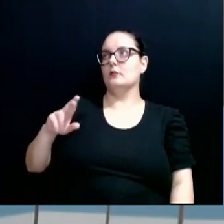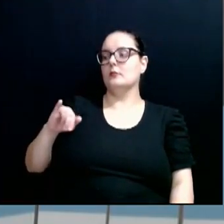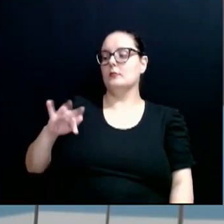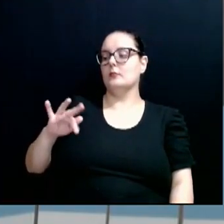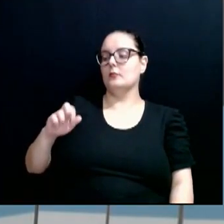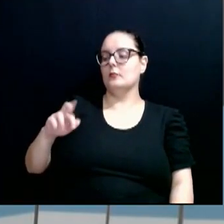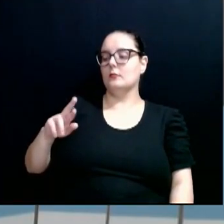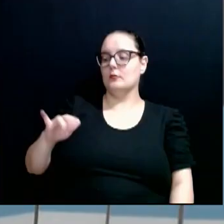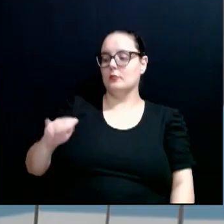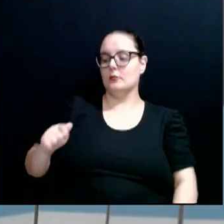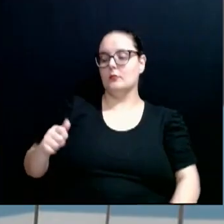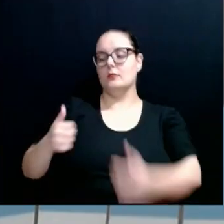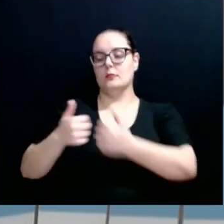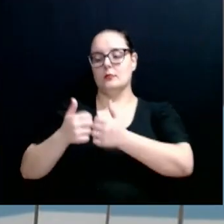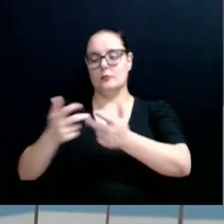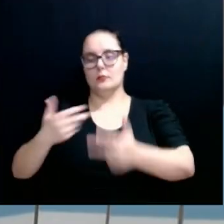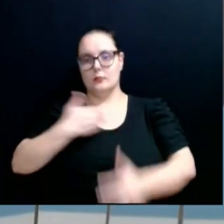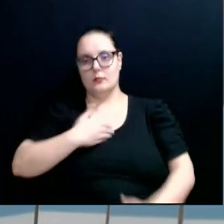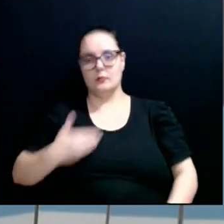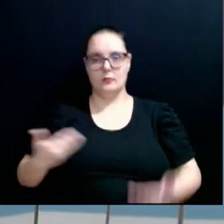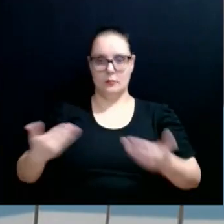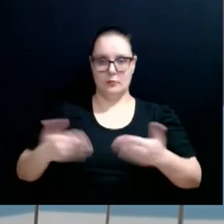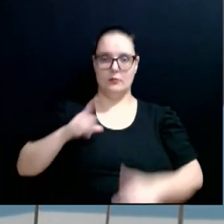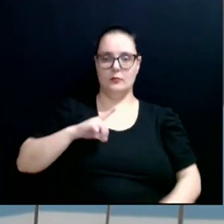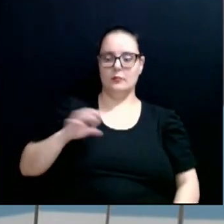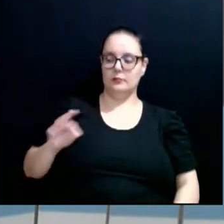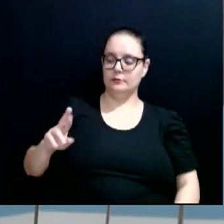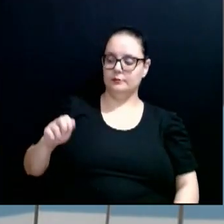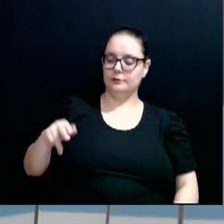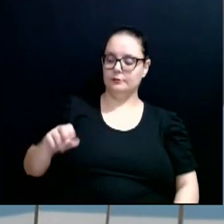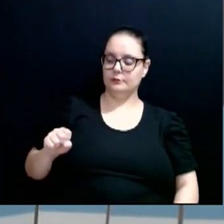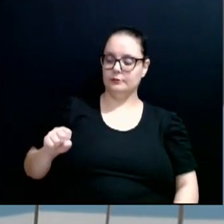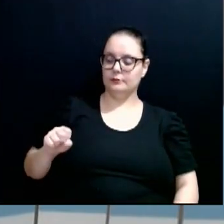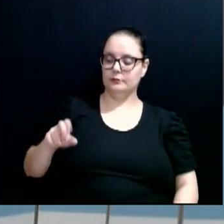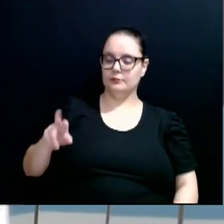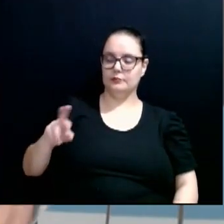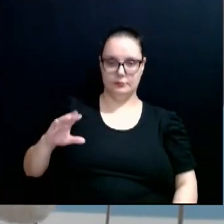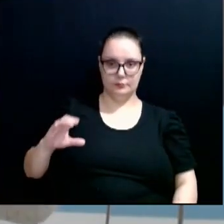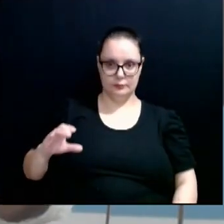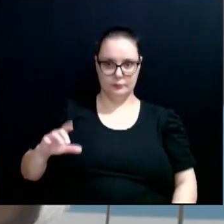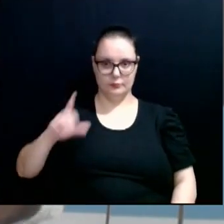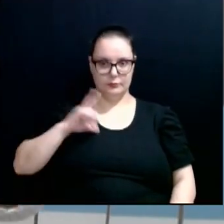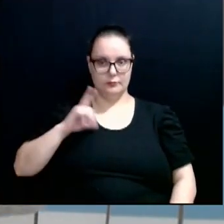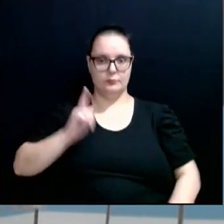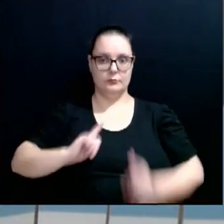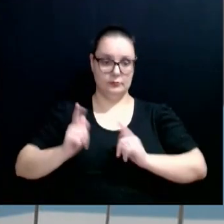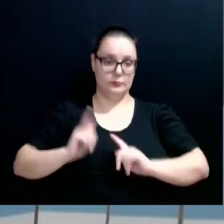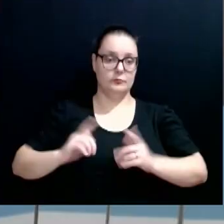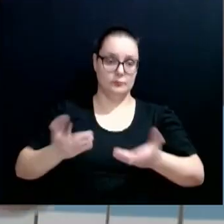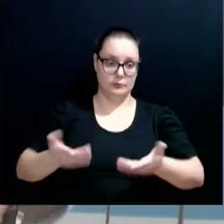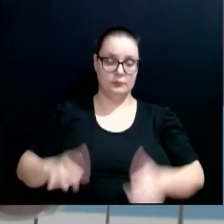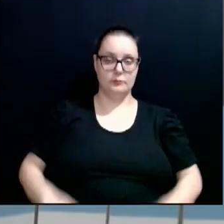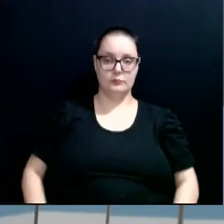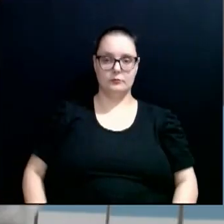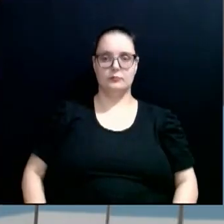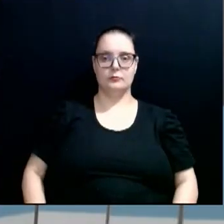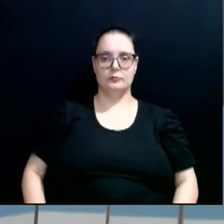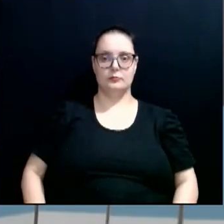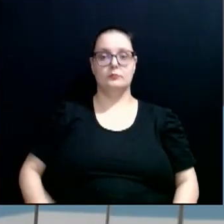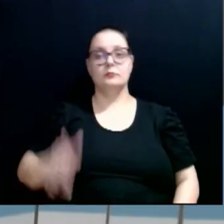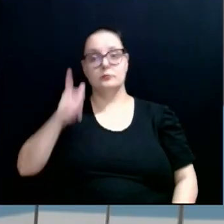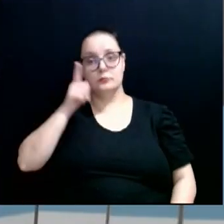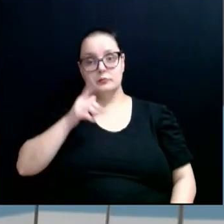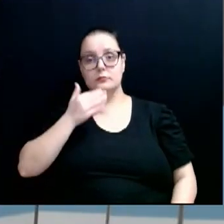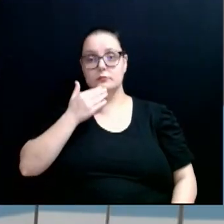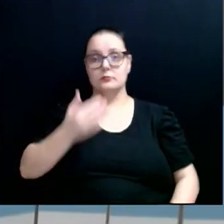Transurc e nós temos a gestão disso, né? Nós conseguimos pedir as informações,